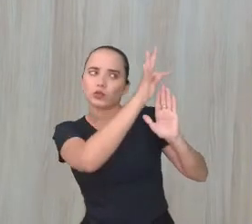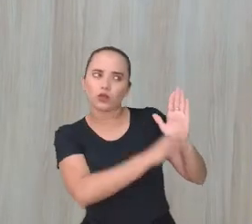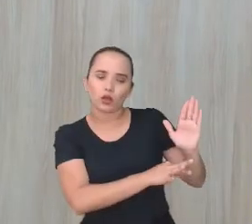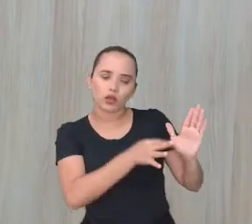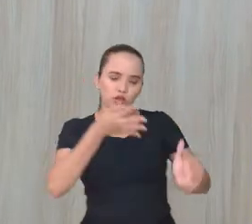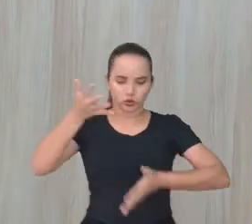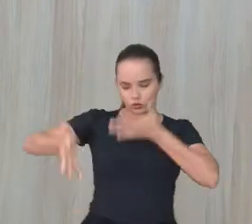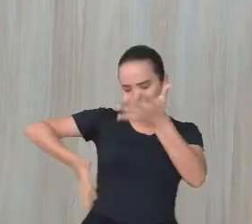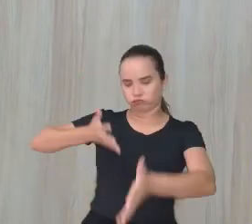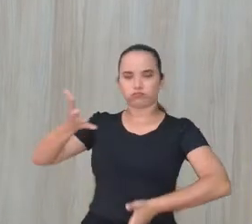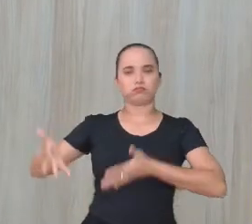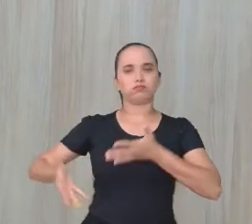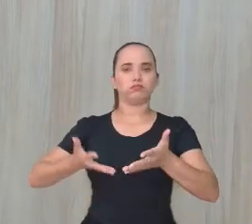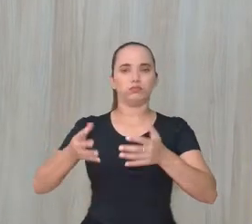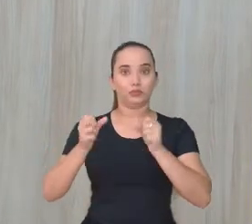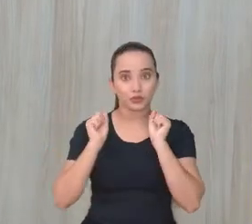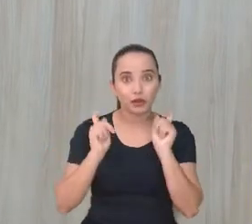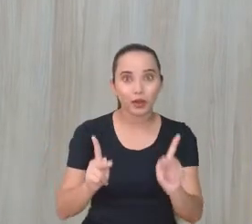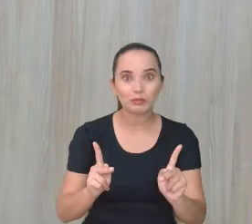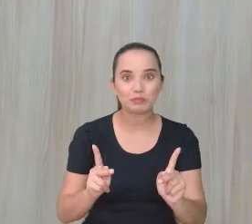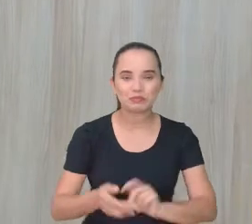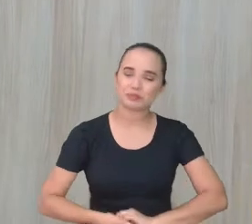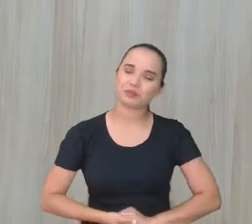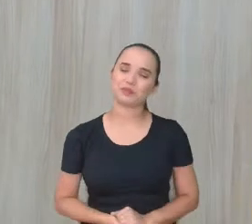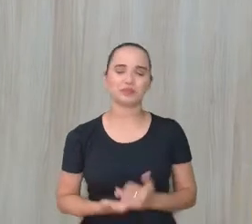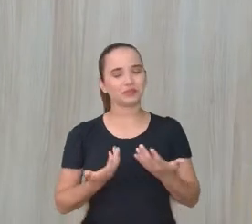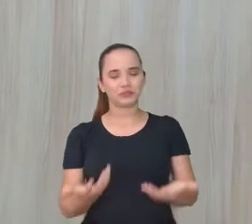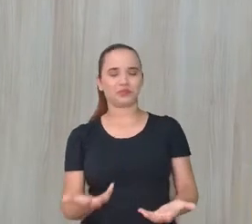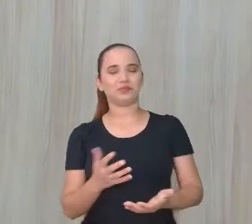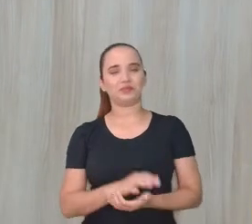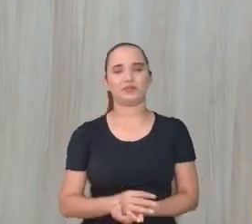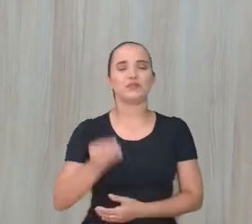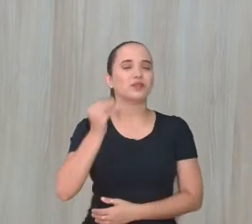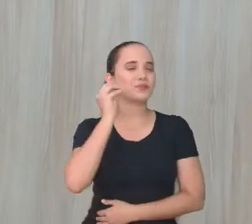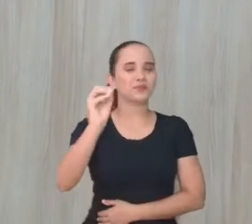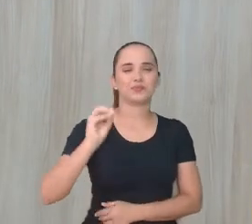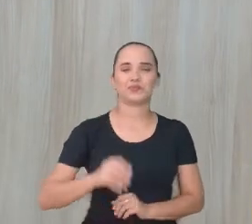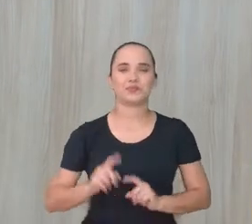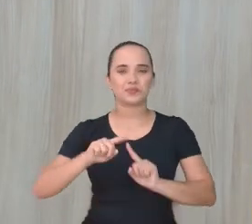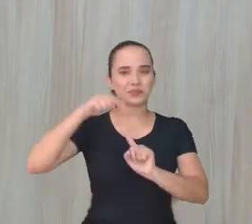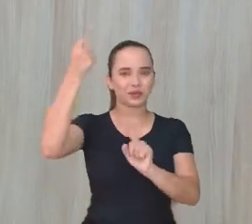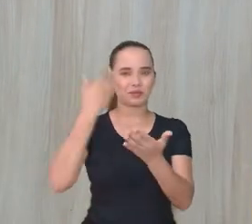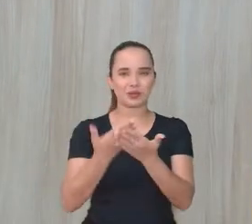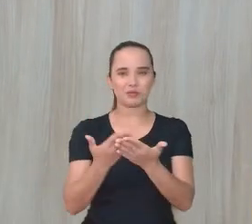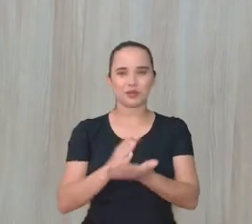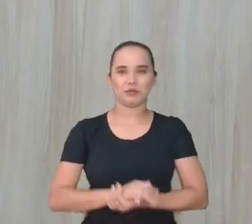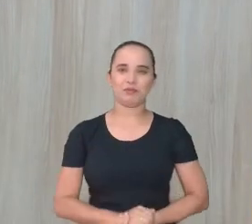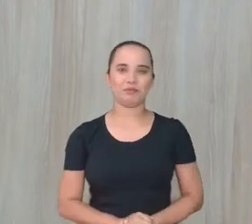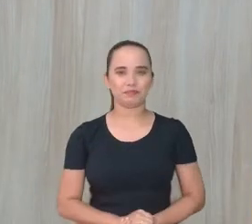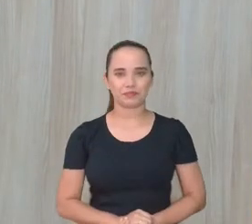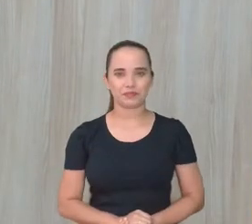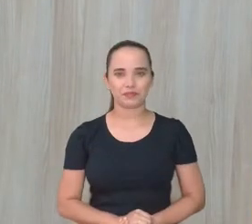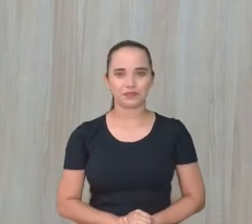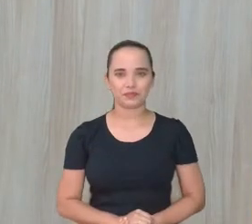desses formatos. Tá bom? É isso. Um beijo e até a próxima aula.